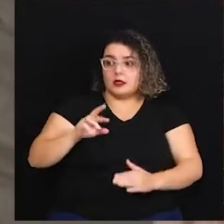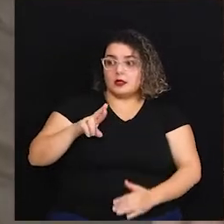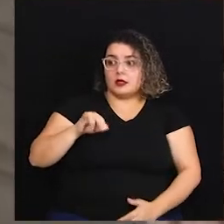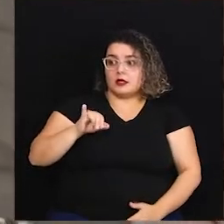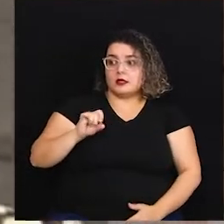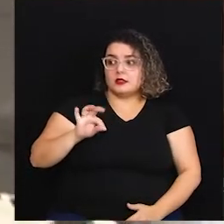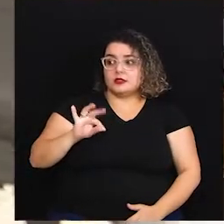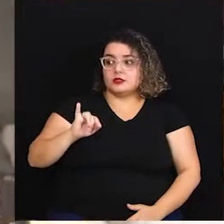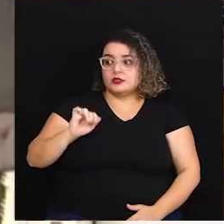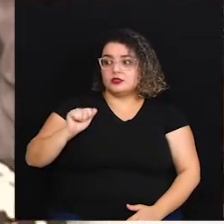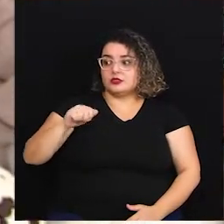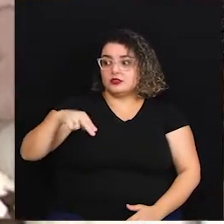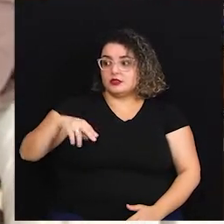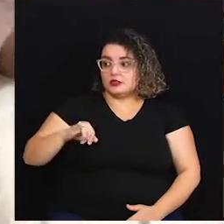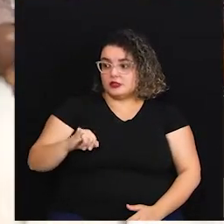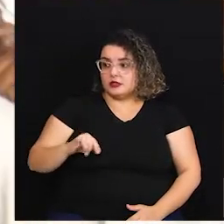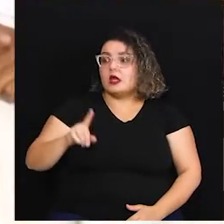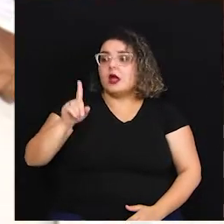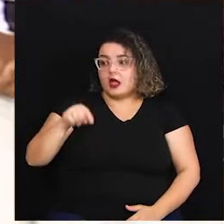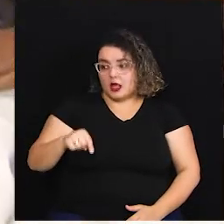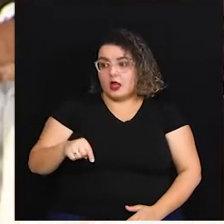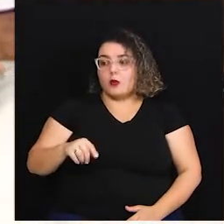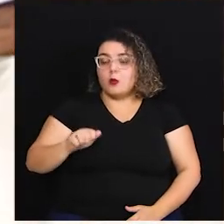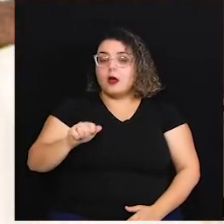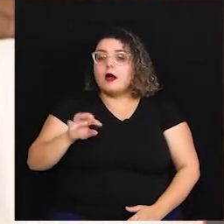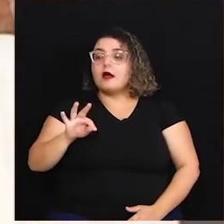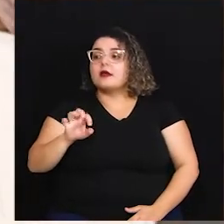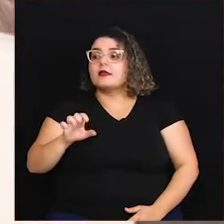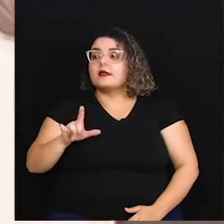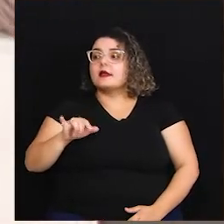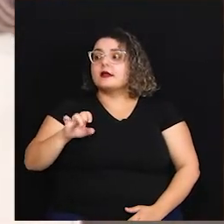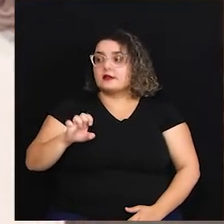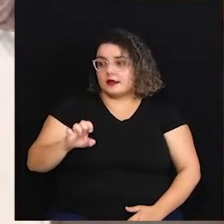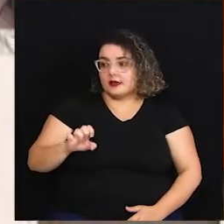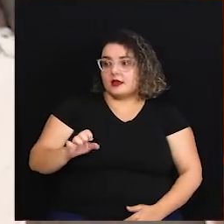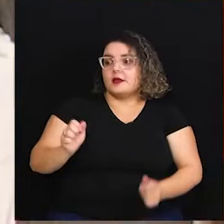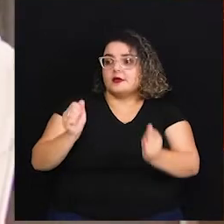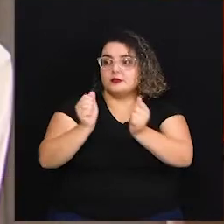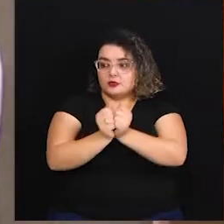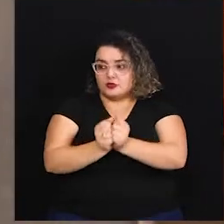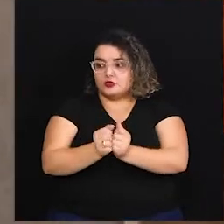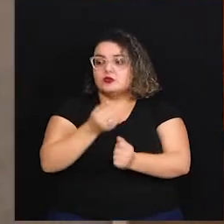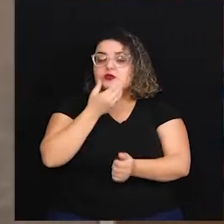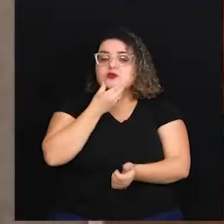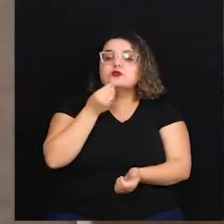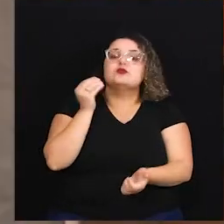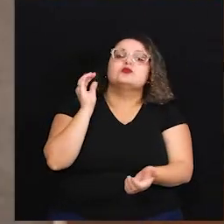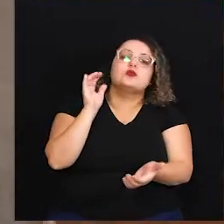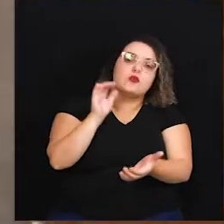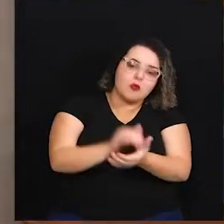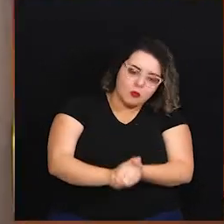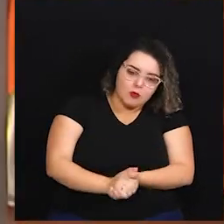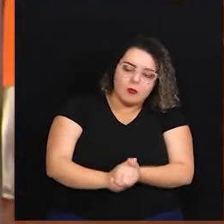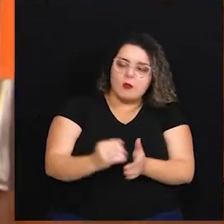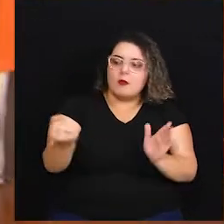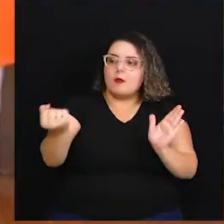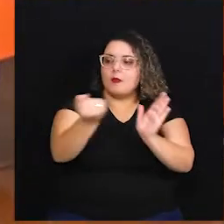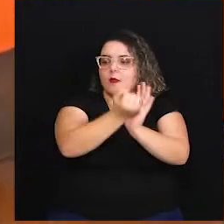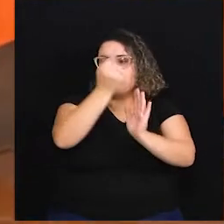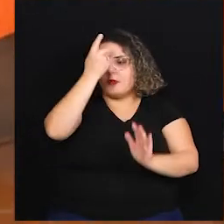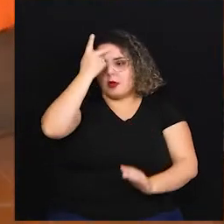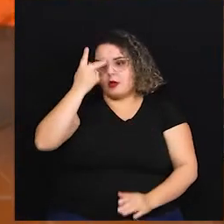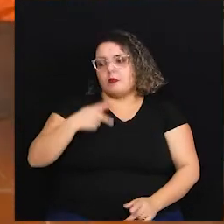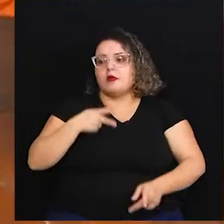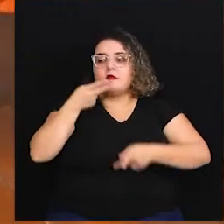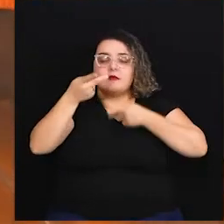da Cristiane, onde também é o ateliê dela, que também, olha, junto com o marido, criou uma marca própria e